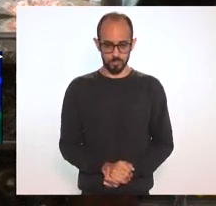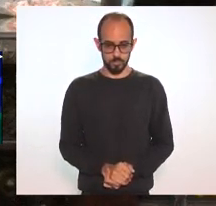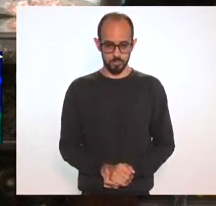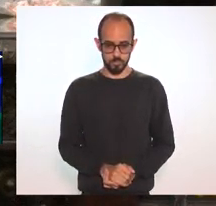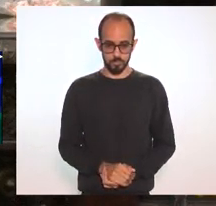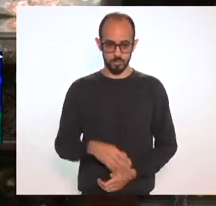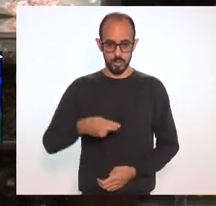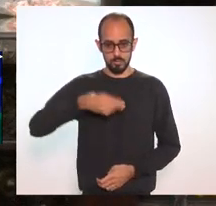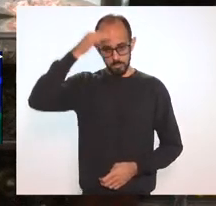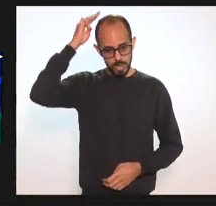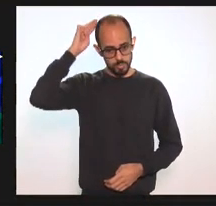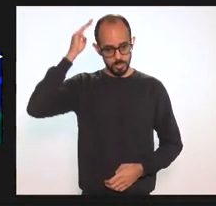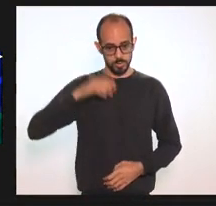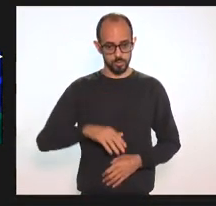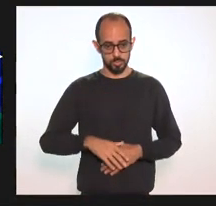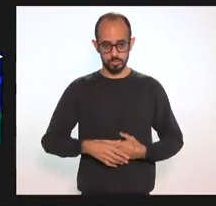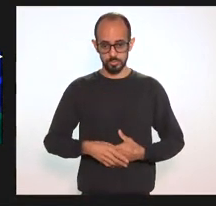Deputado Márcio Pacheco.